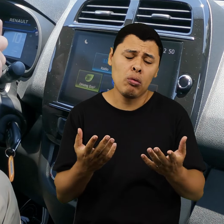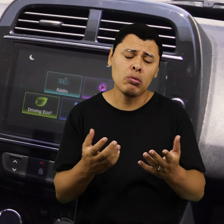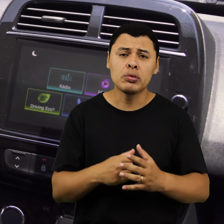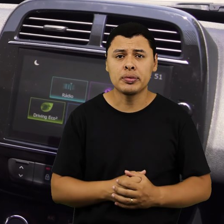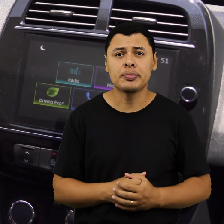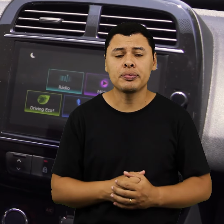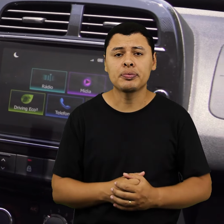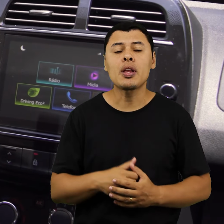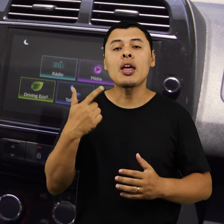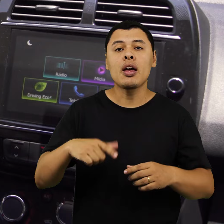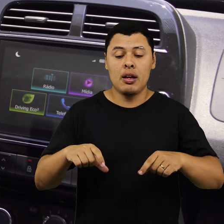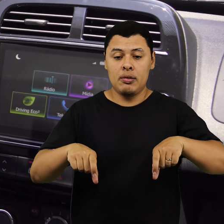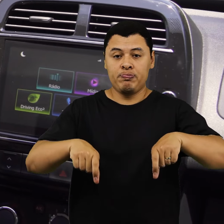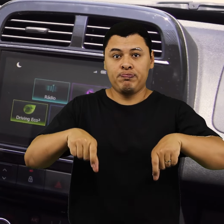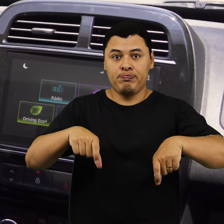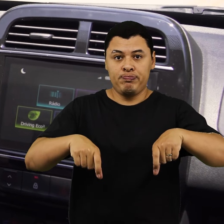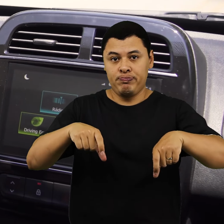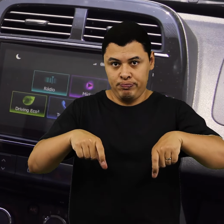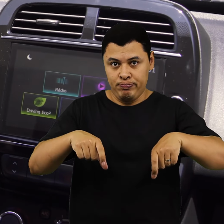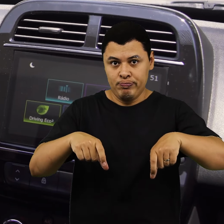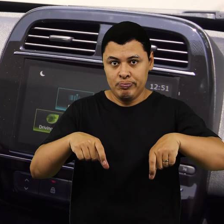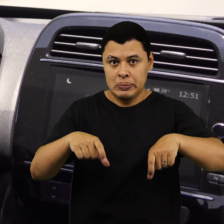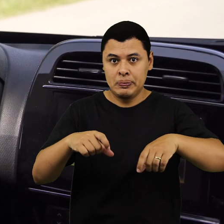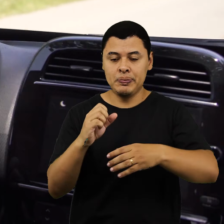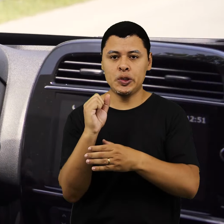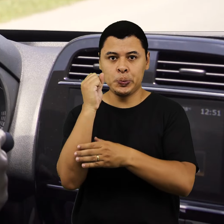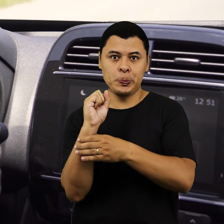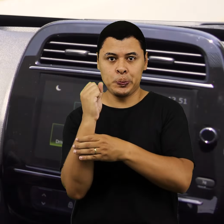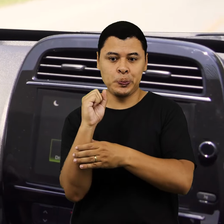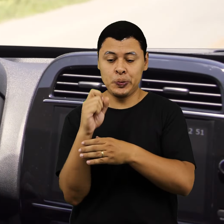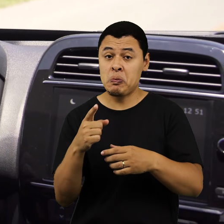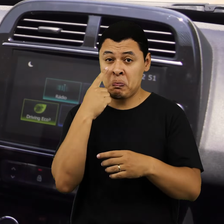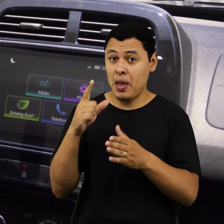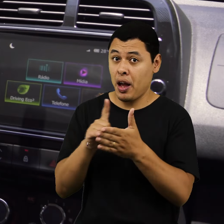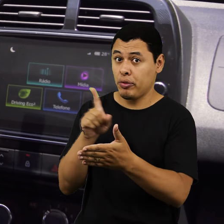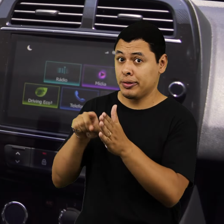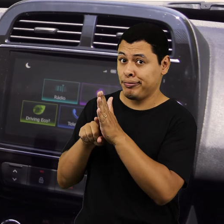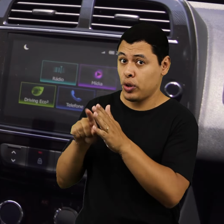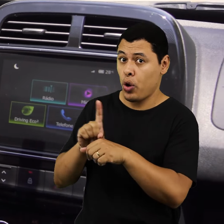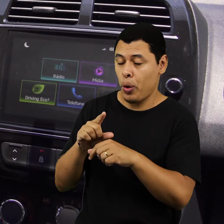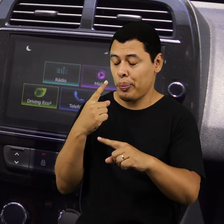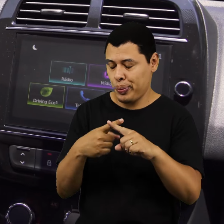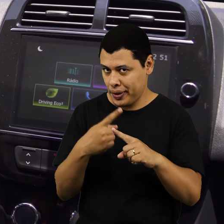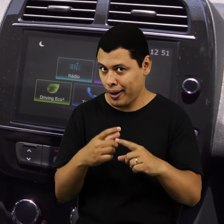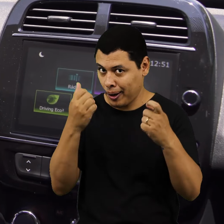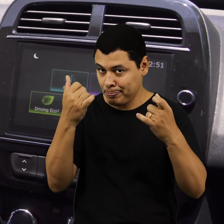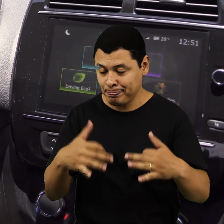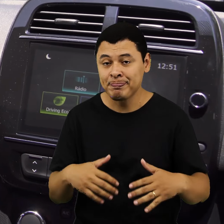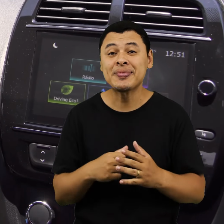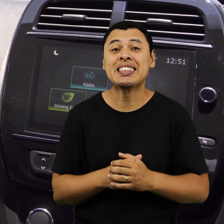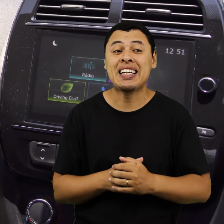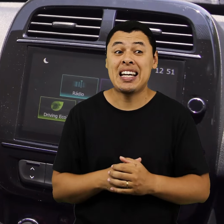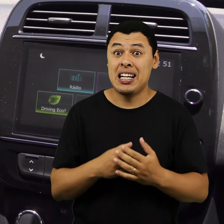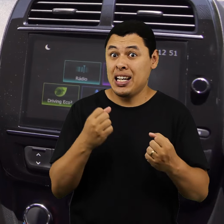tipo. A suspensão desse carro tem outro ponto aí que vale você fazer o test drive para você avaliar, que é o seguinte: